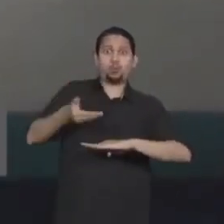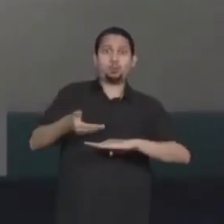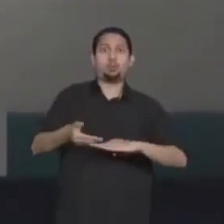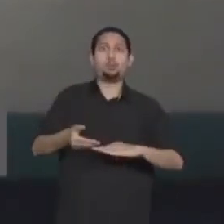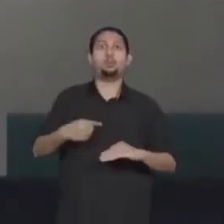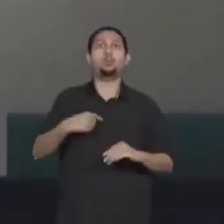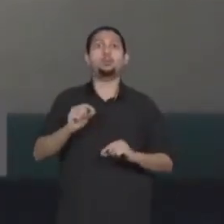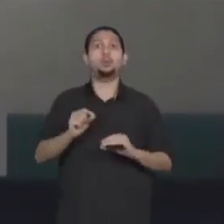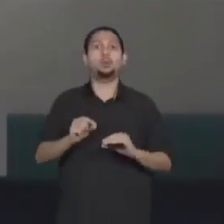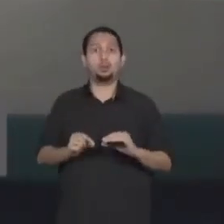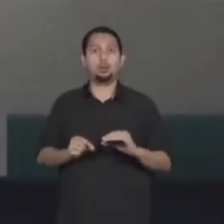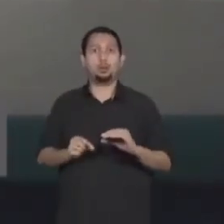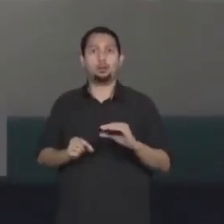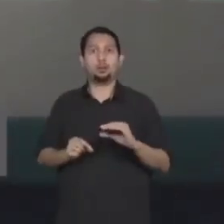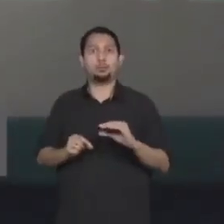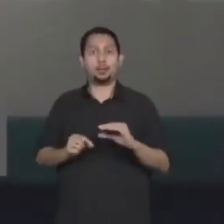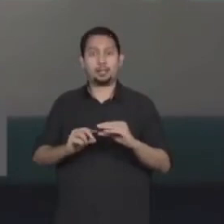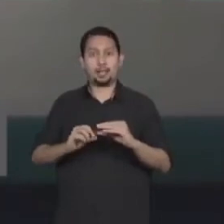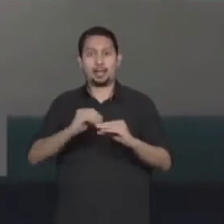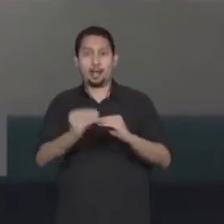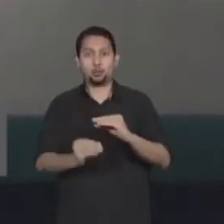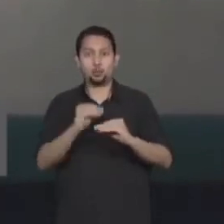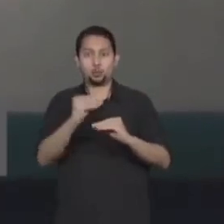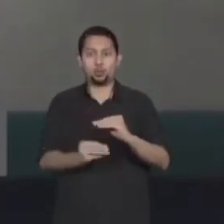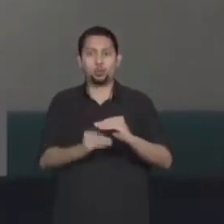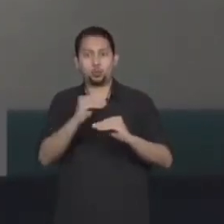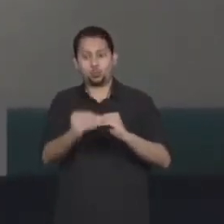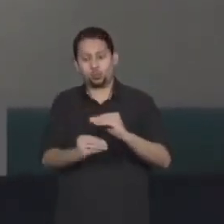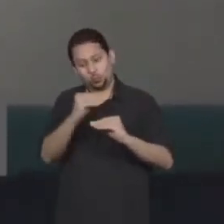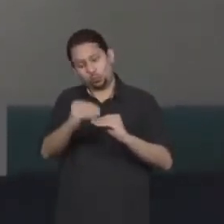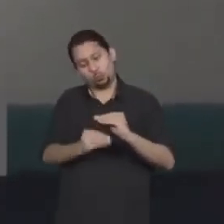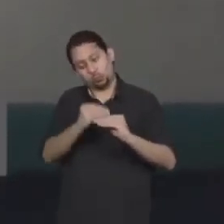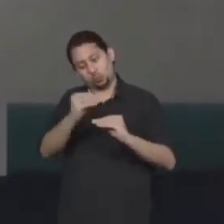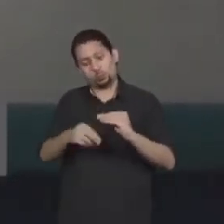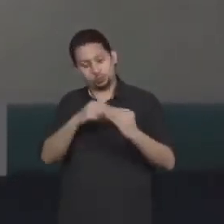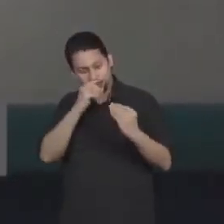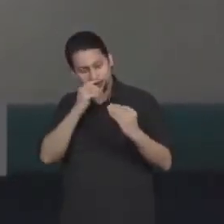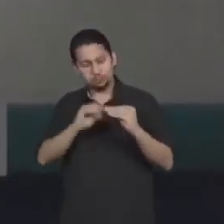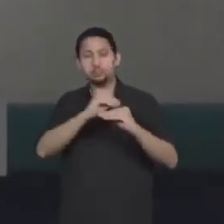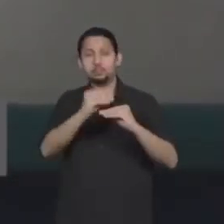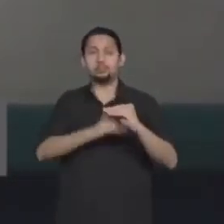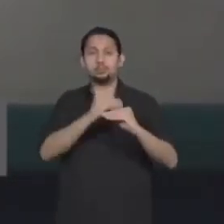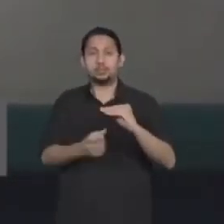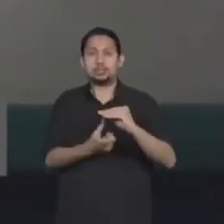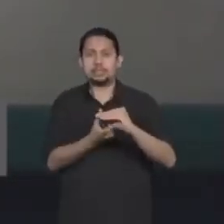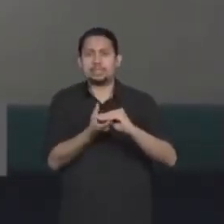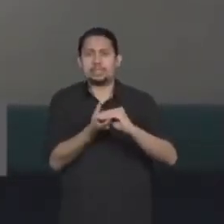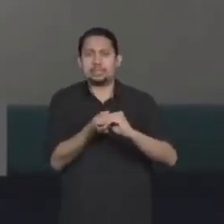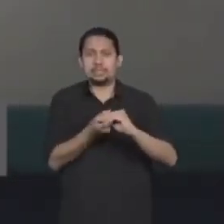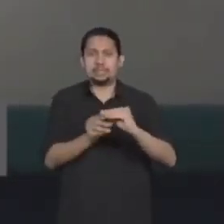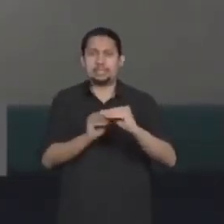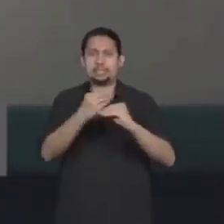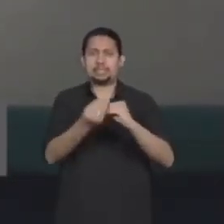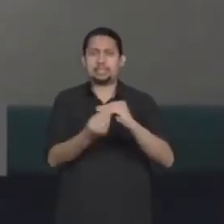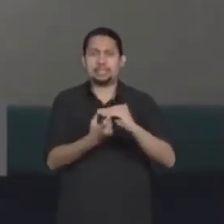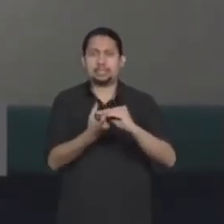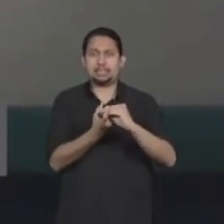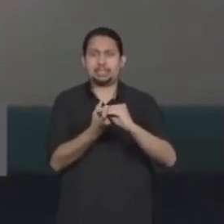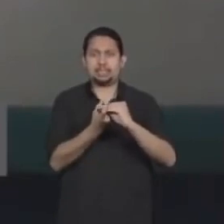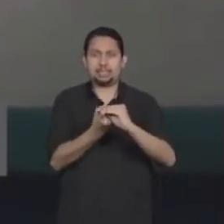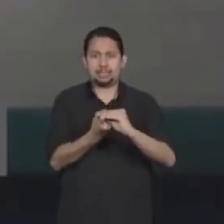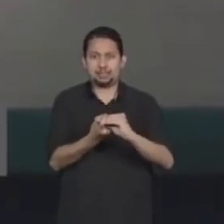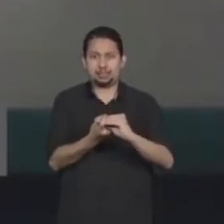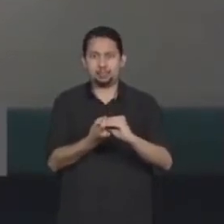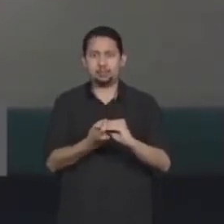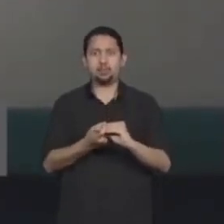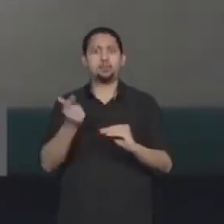fiz? Passei mais uns elásticos aqui, em volta da bateria e por cima do motor aqui para